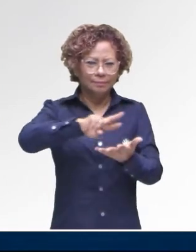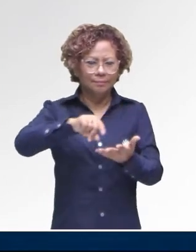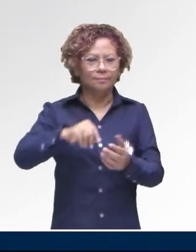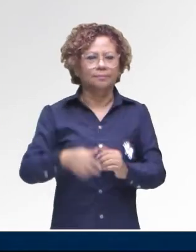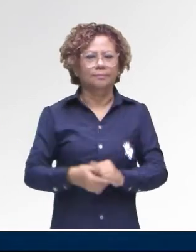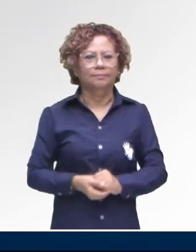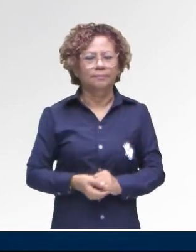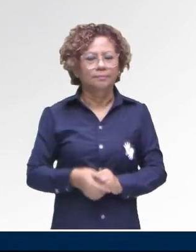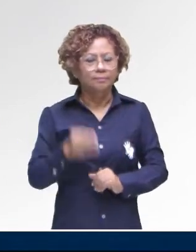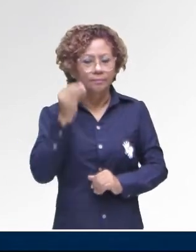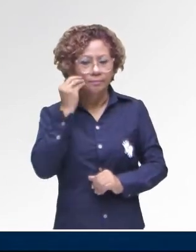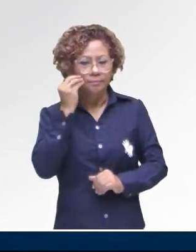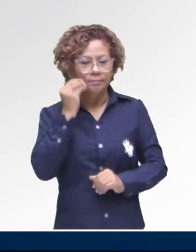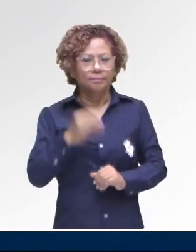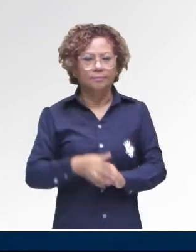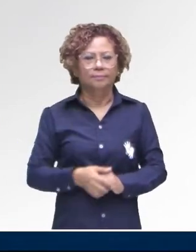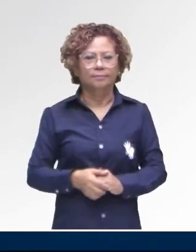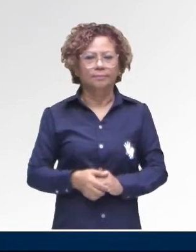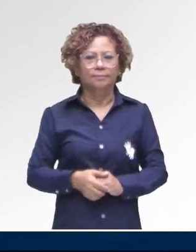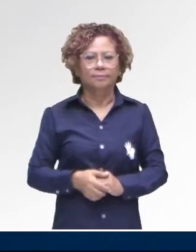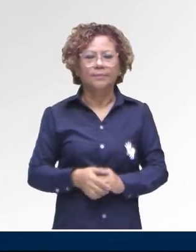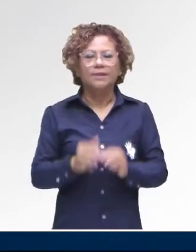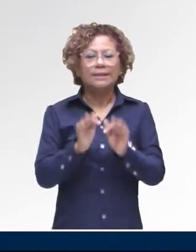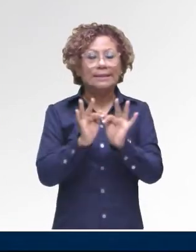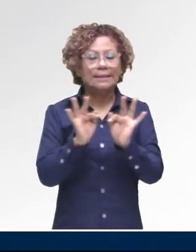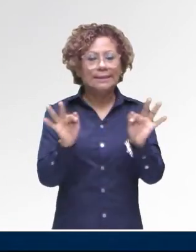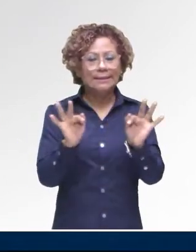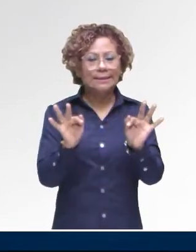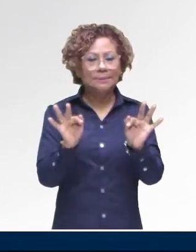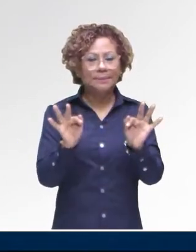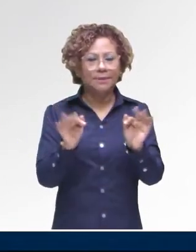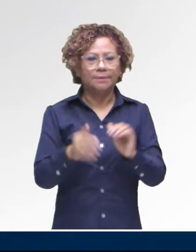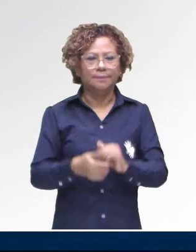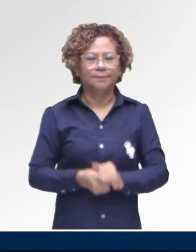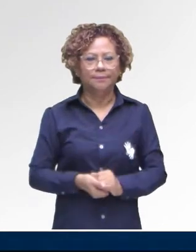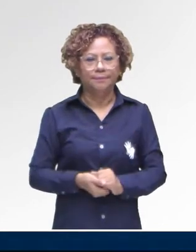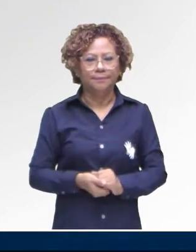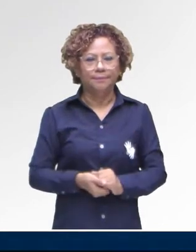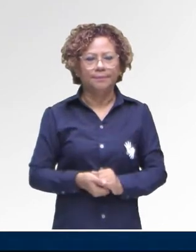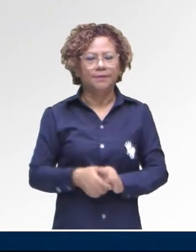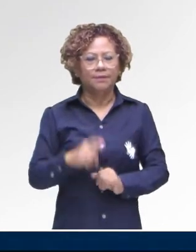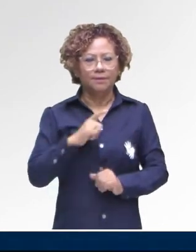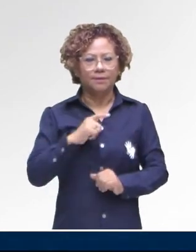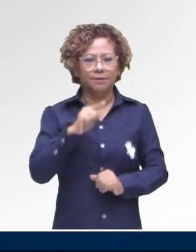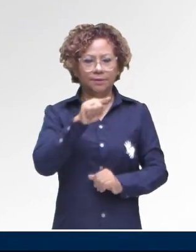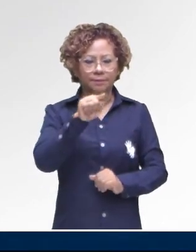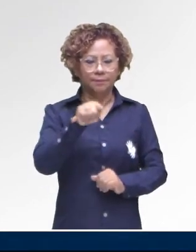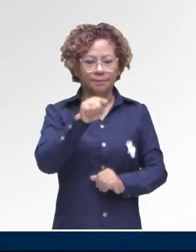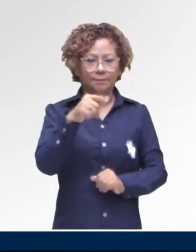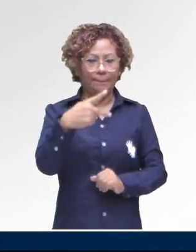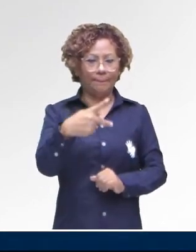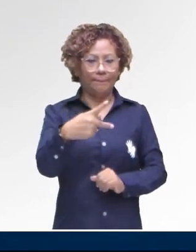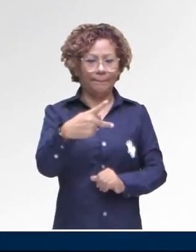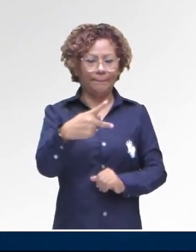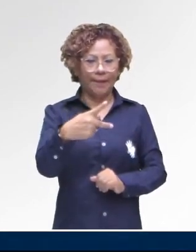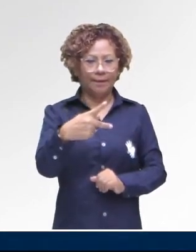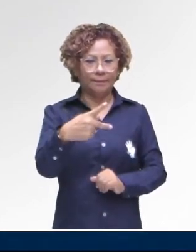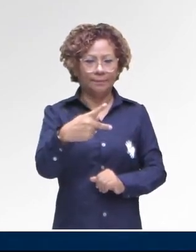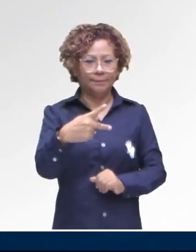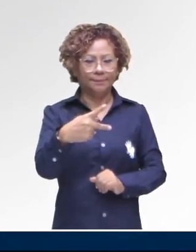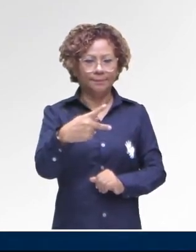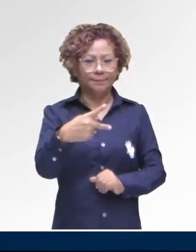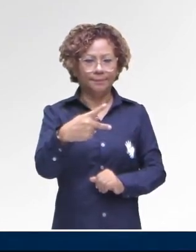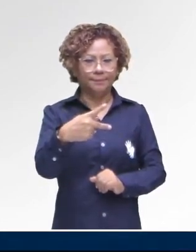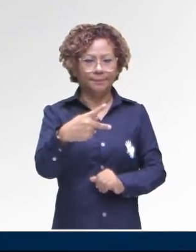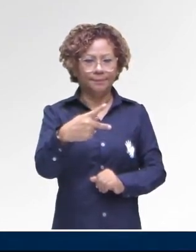é a demonstração. Olha só como é simples, Nós temos um ponto, P, letra maiúscula,